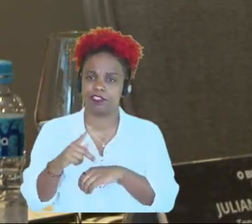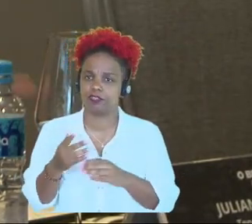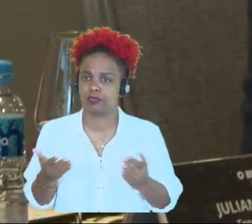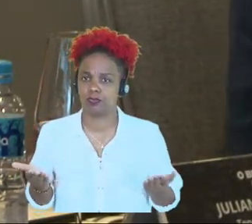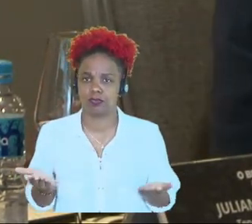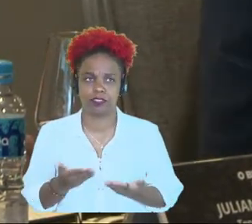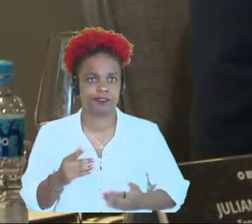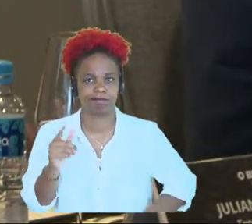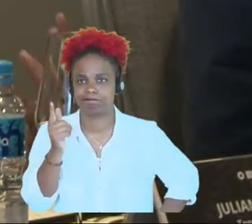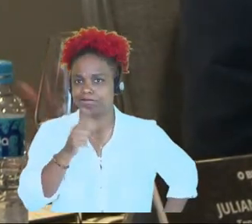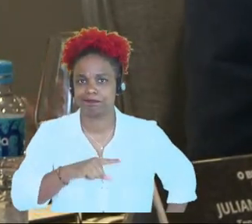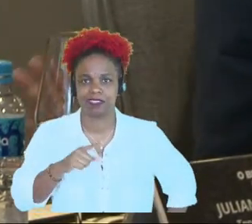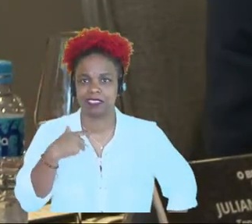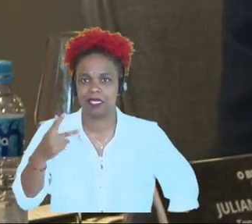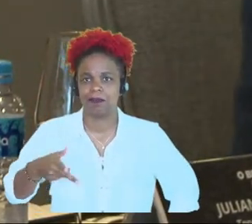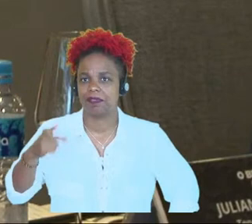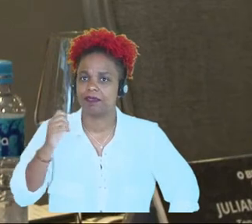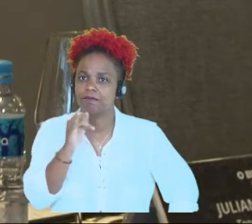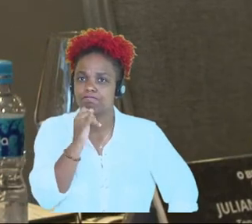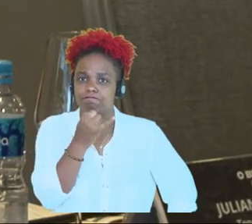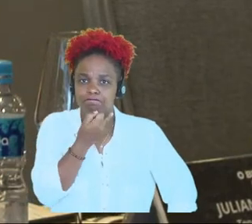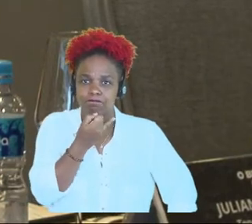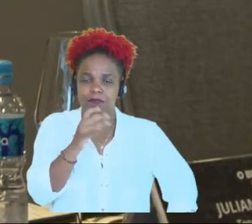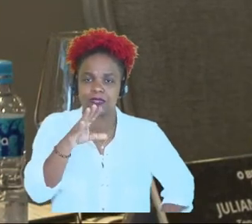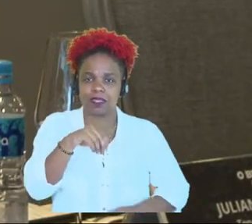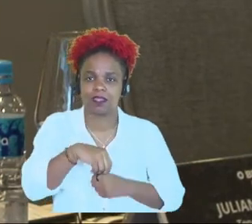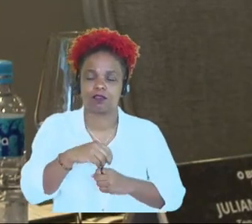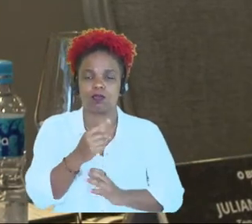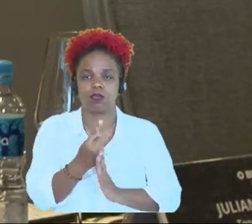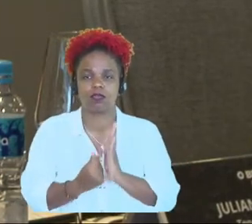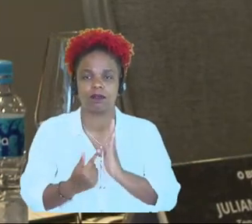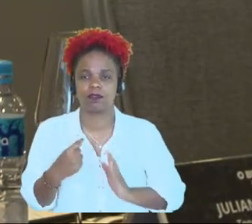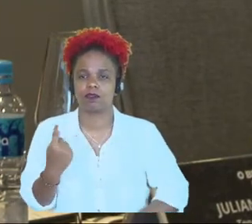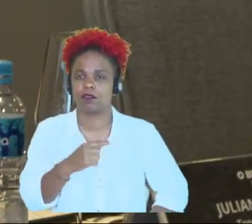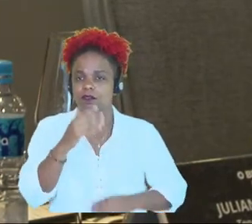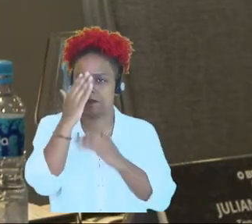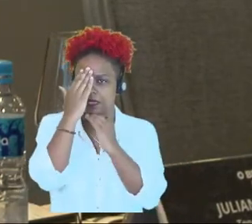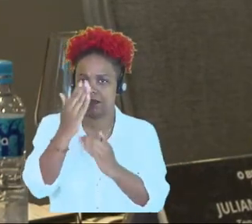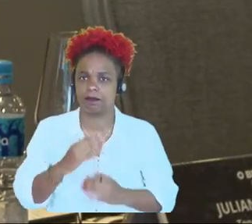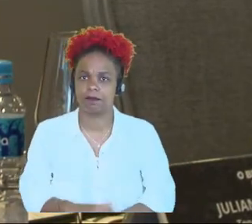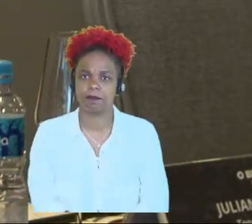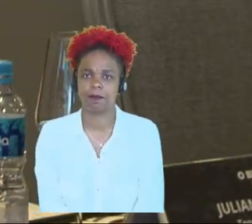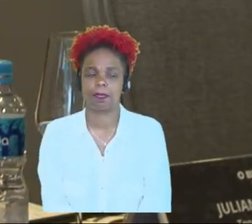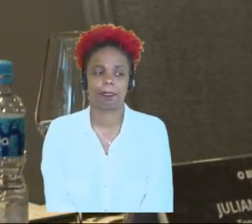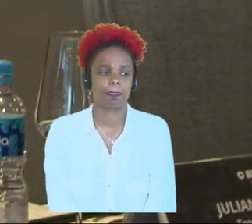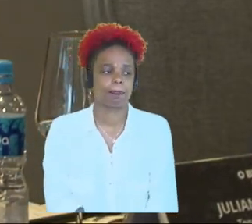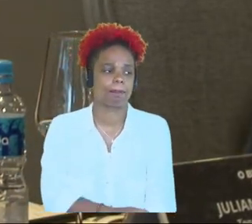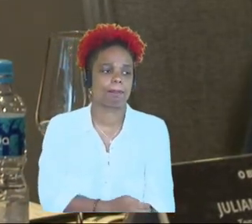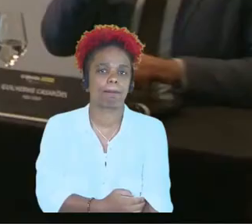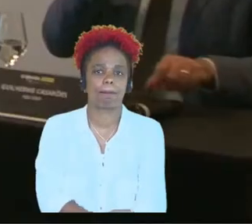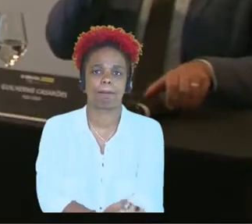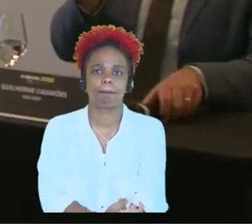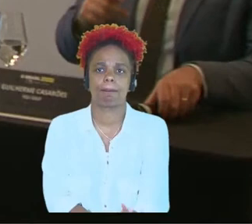dia a gente não consegue ver, infelizmente, dentro do nosso orçamento. Obrigada.